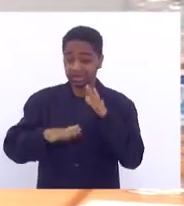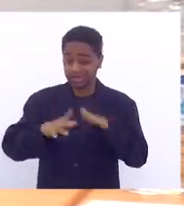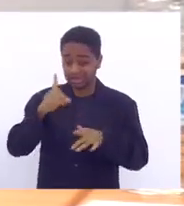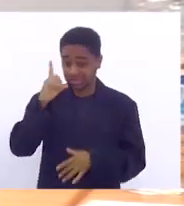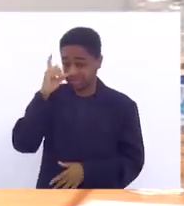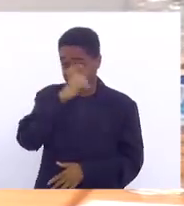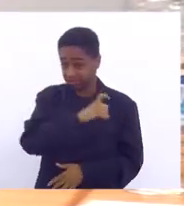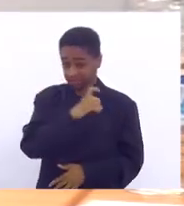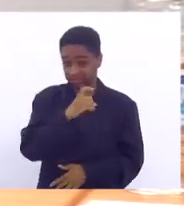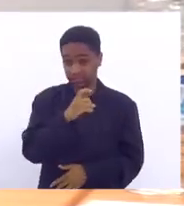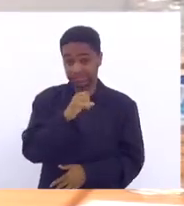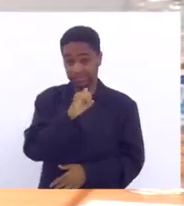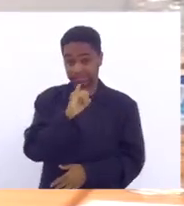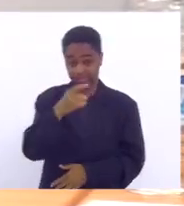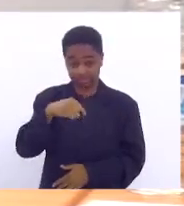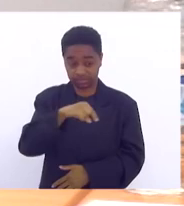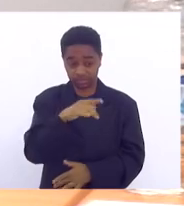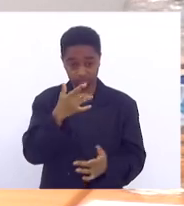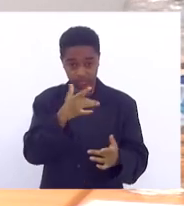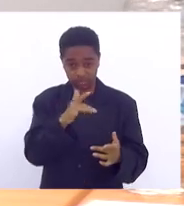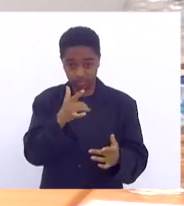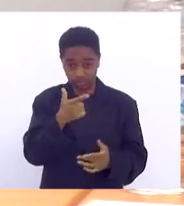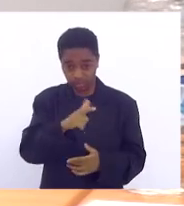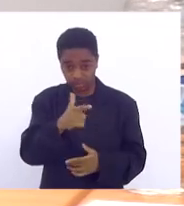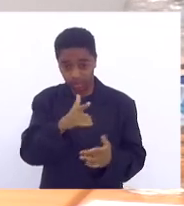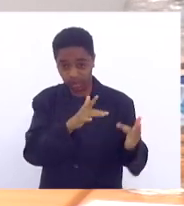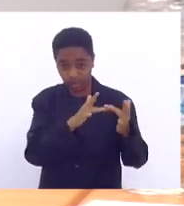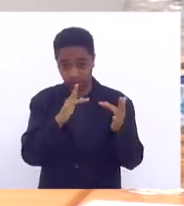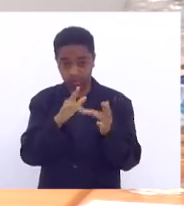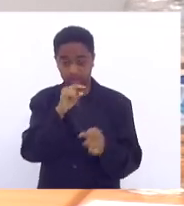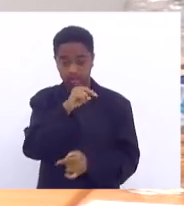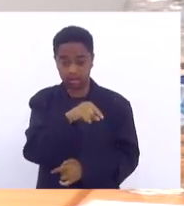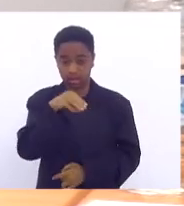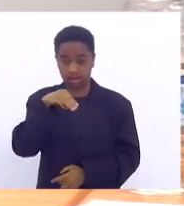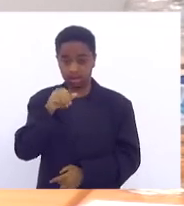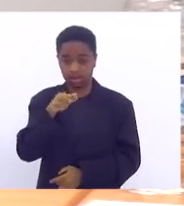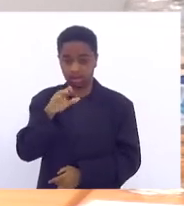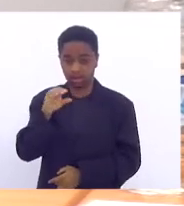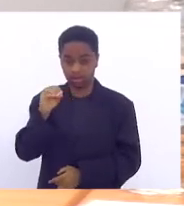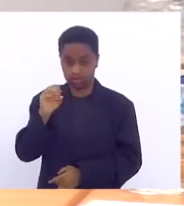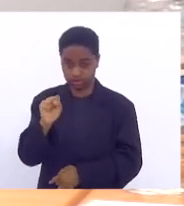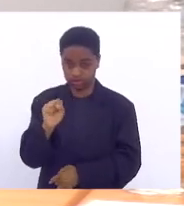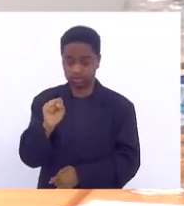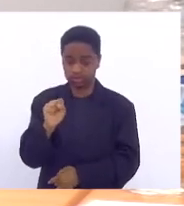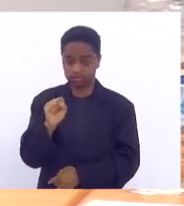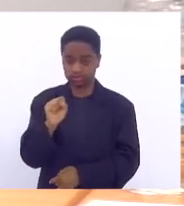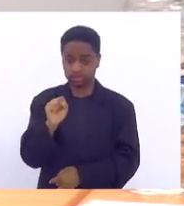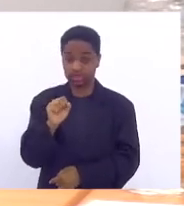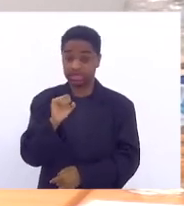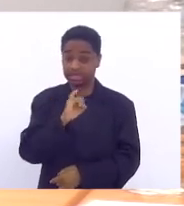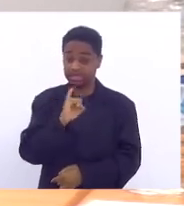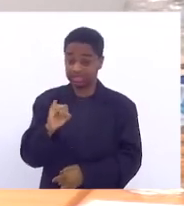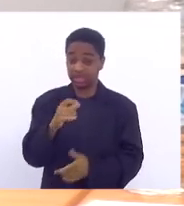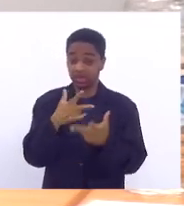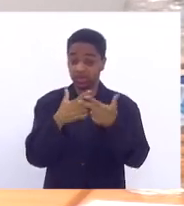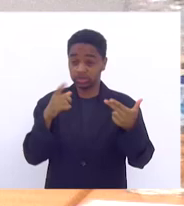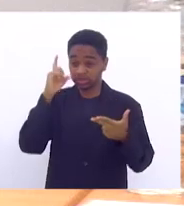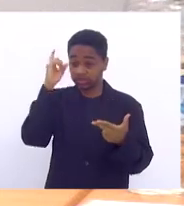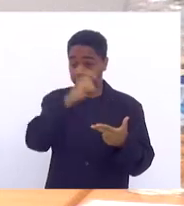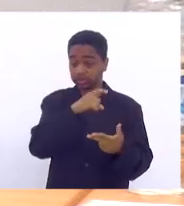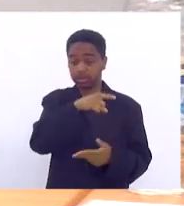para quem não fica muito próximo do do Marcos como a gente chama quando o bicho pega Ele só